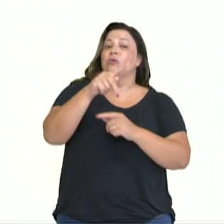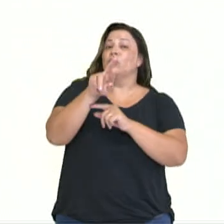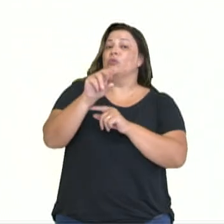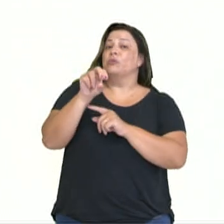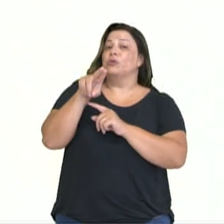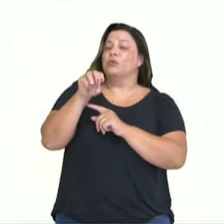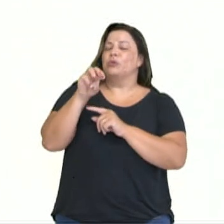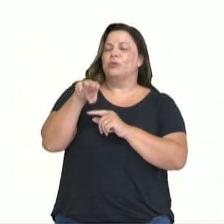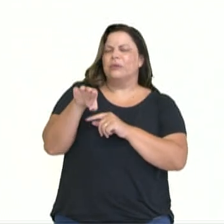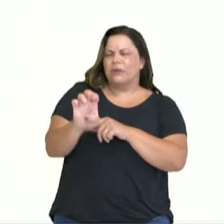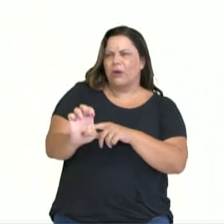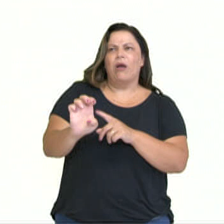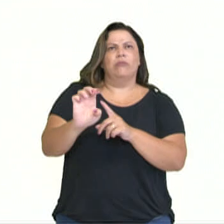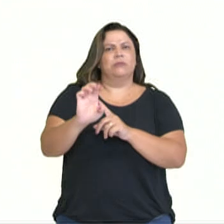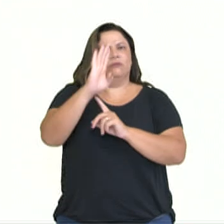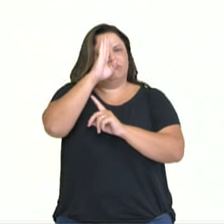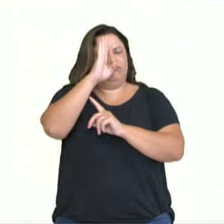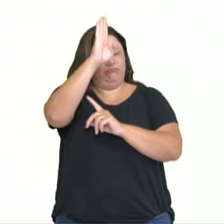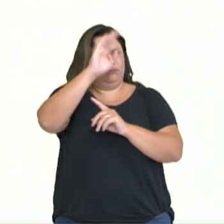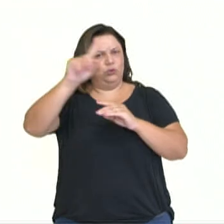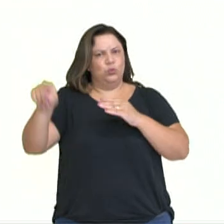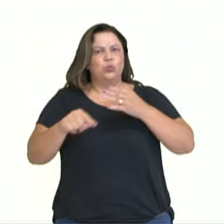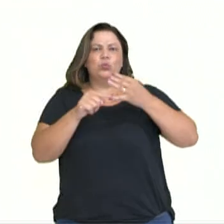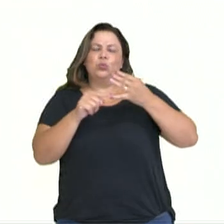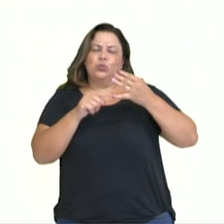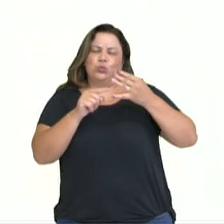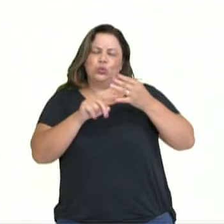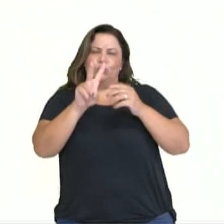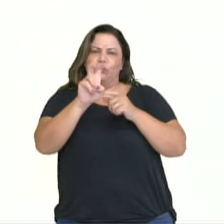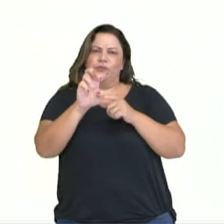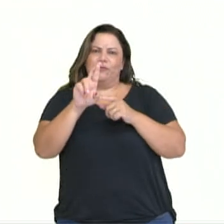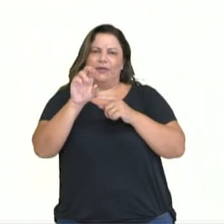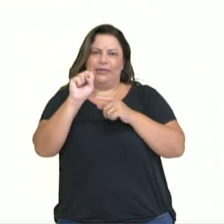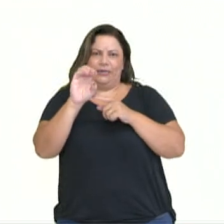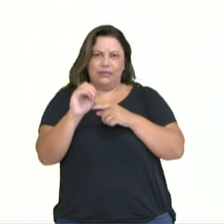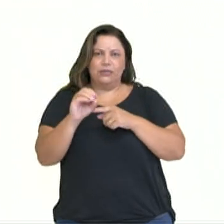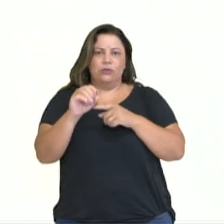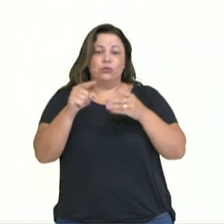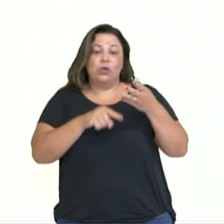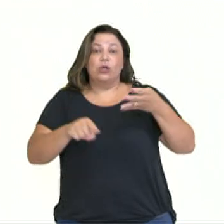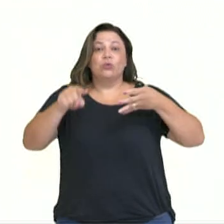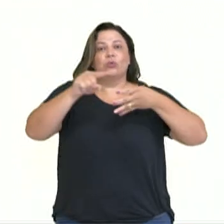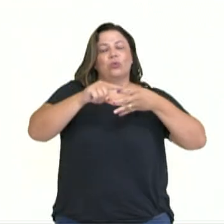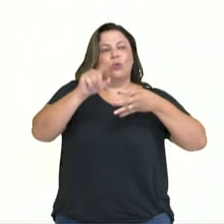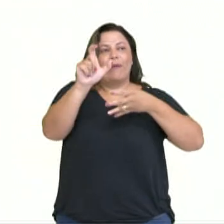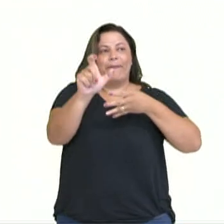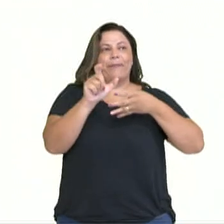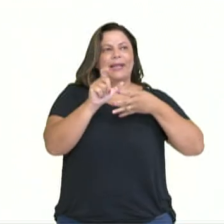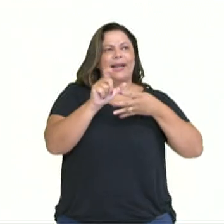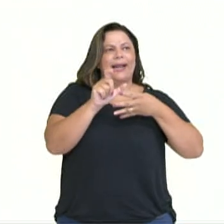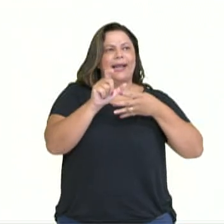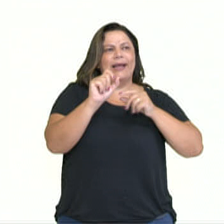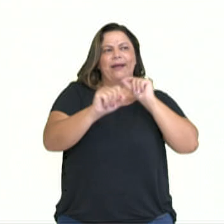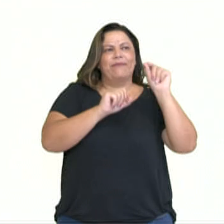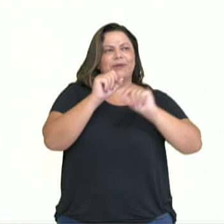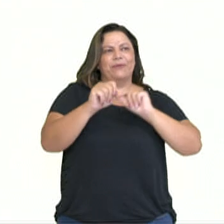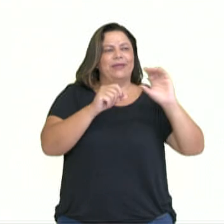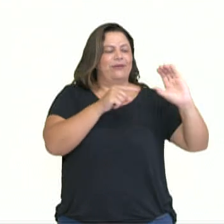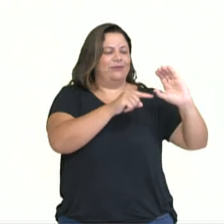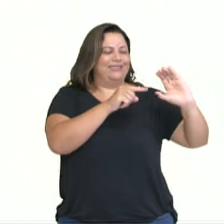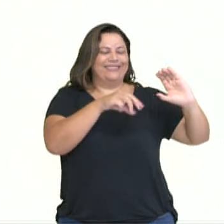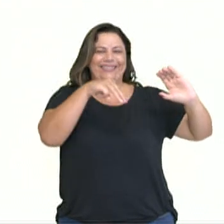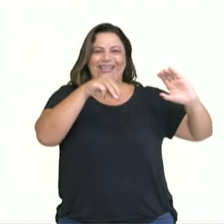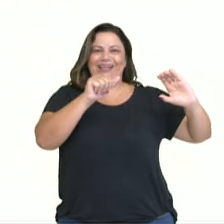né, do poema e retoma uma palavra utilizada anteriormente. Esta palavra é mágoa. Se você retomar aqui o